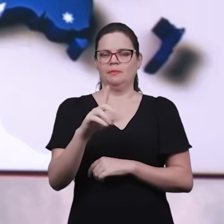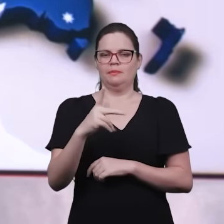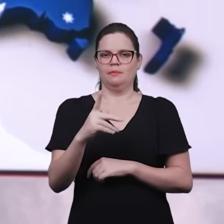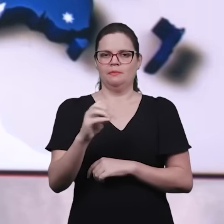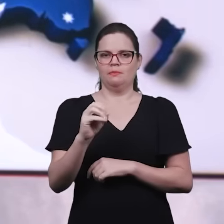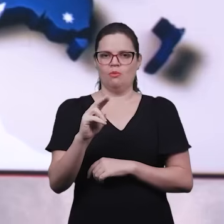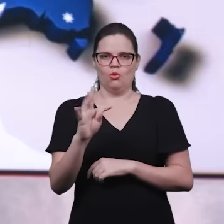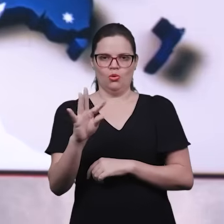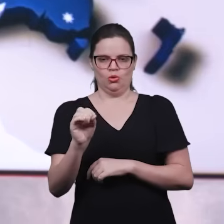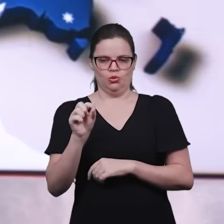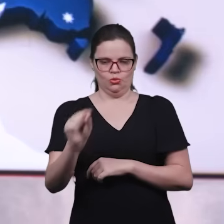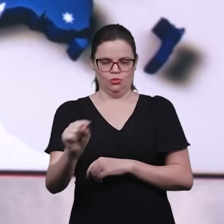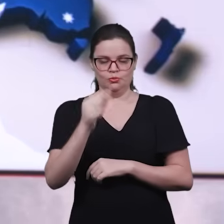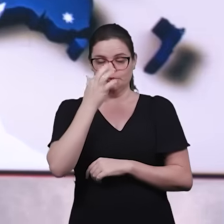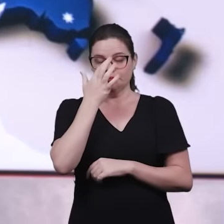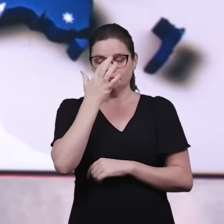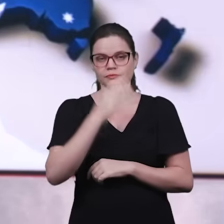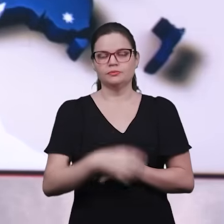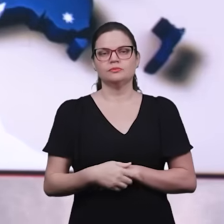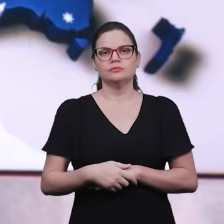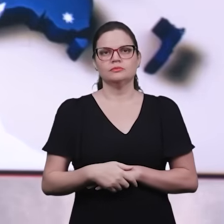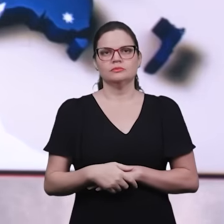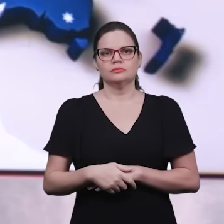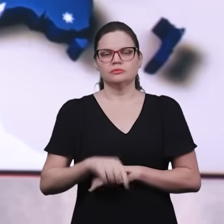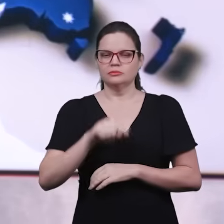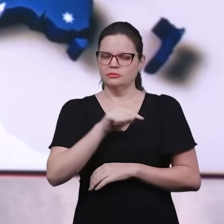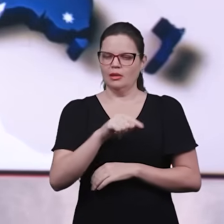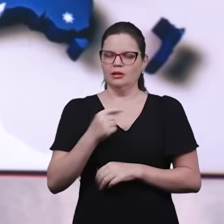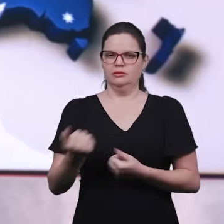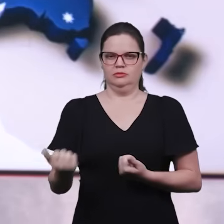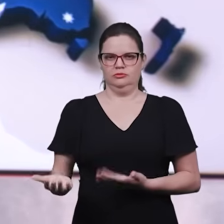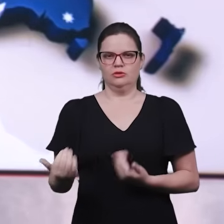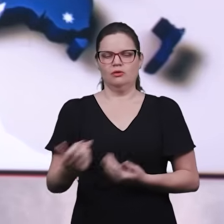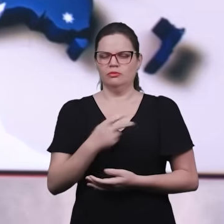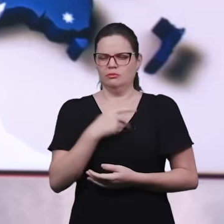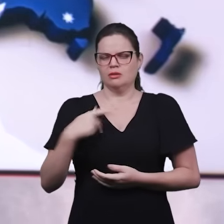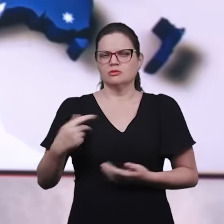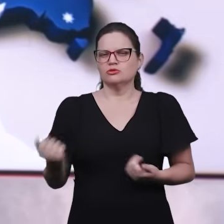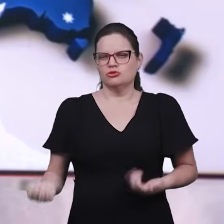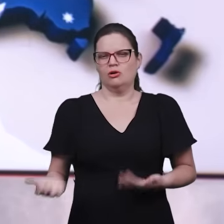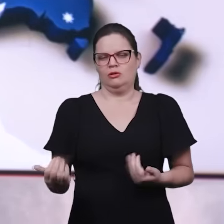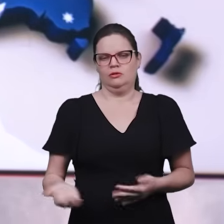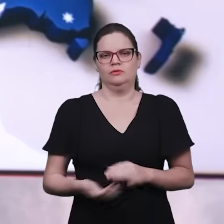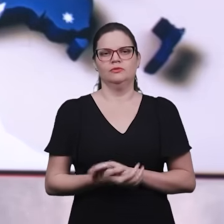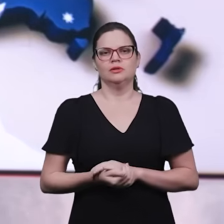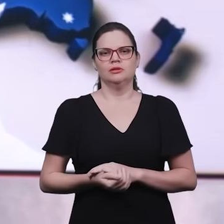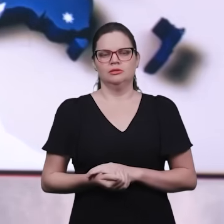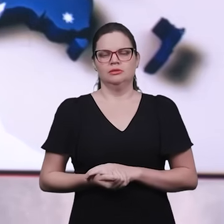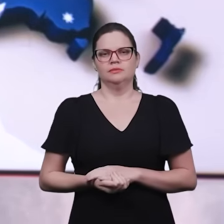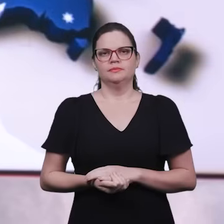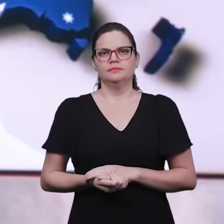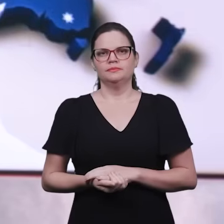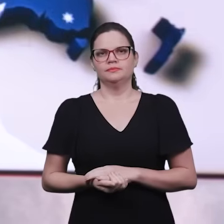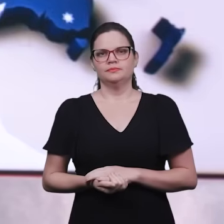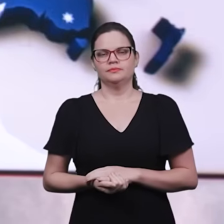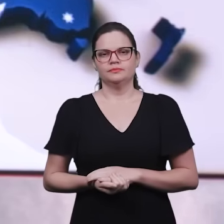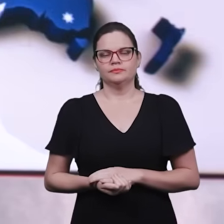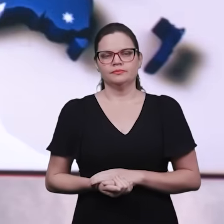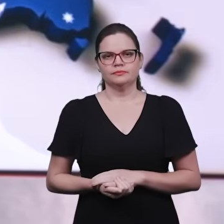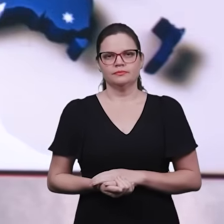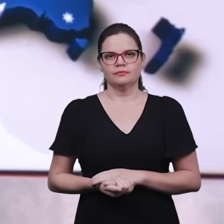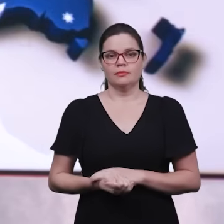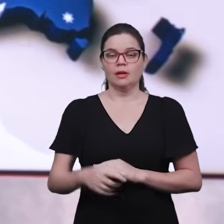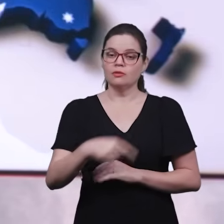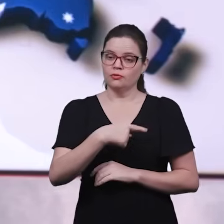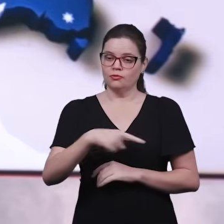consulado do Porto. Esse irmão, ainda muito jovem, pastor muito jovem, ali,